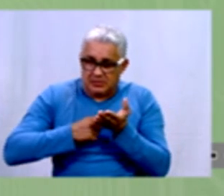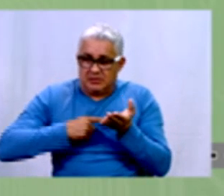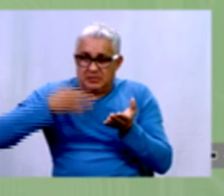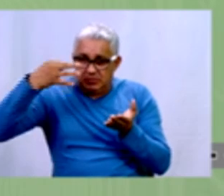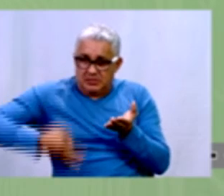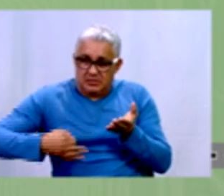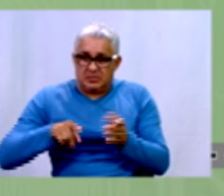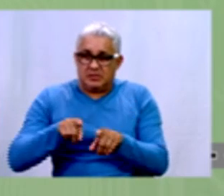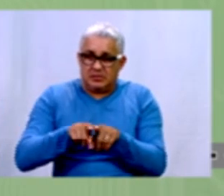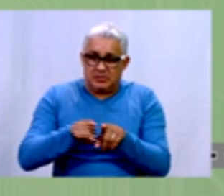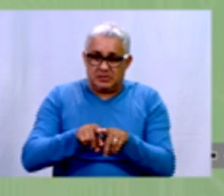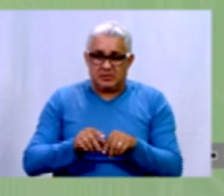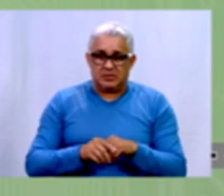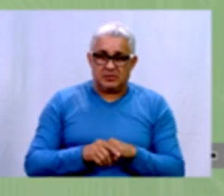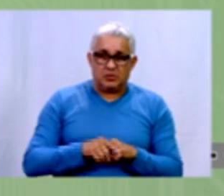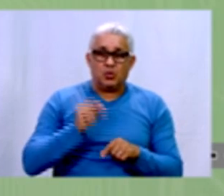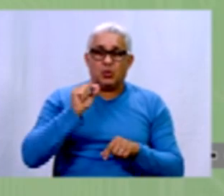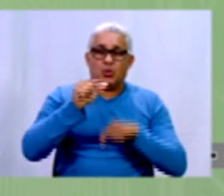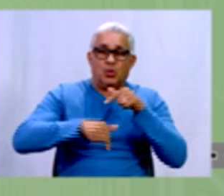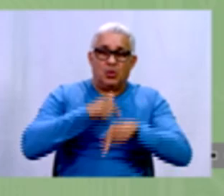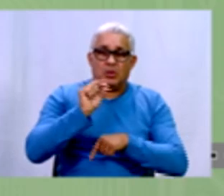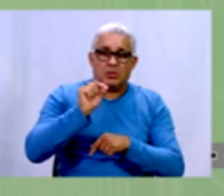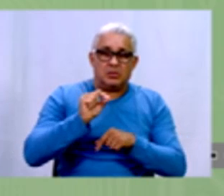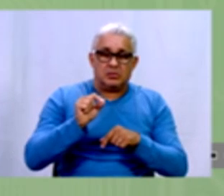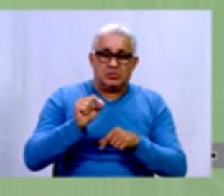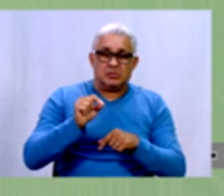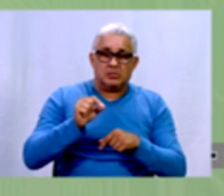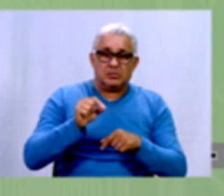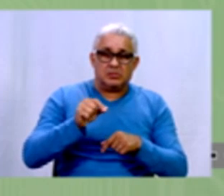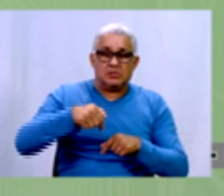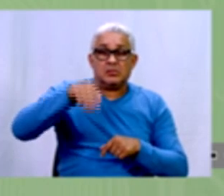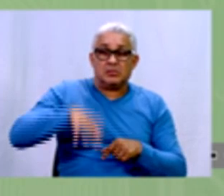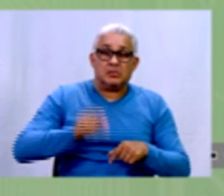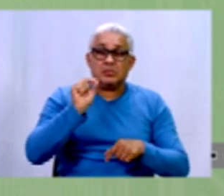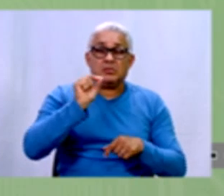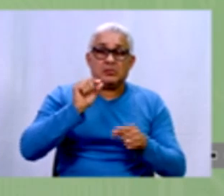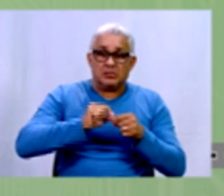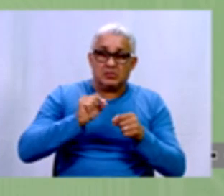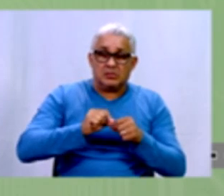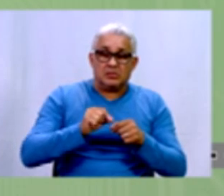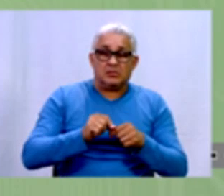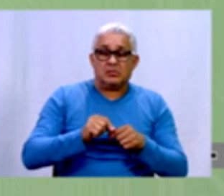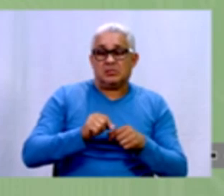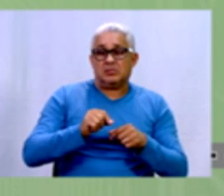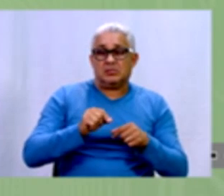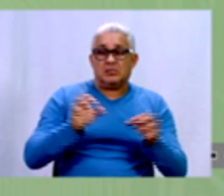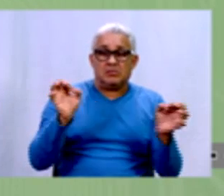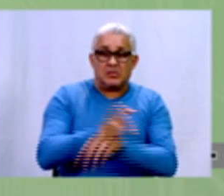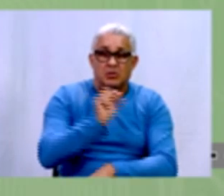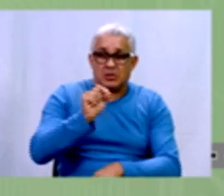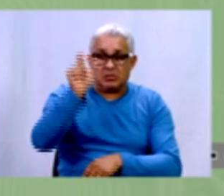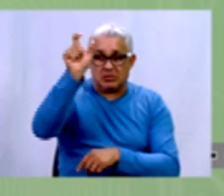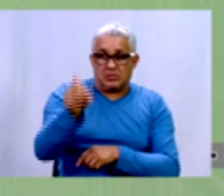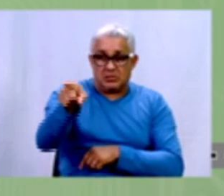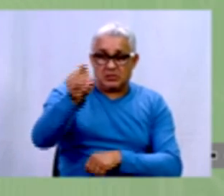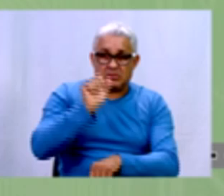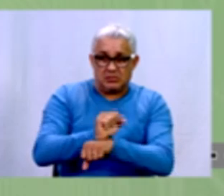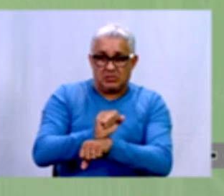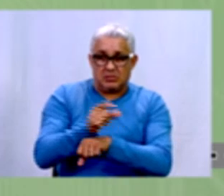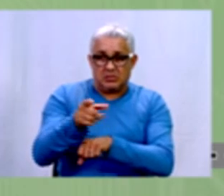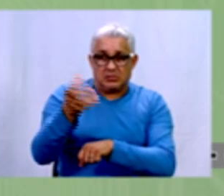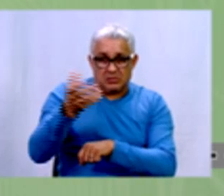do que estamos trabalhando, com o que estamos trabalhando, o que estamos fazendo e qual é o resultado que o nosso cliente espera.